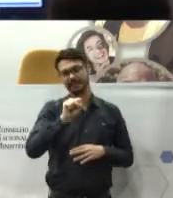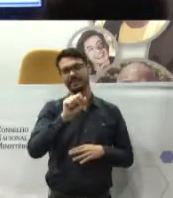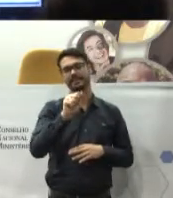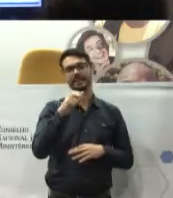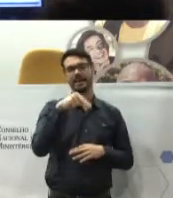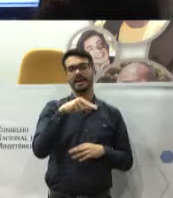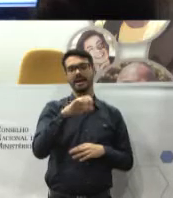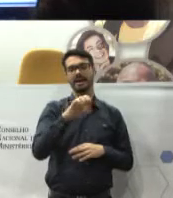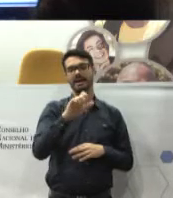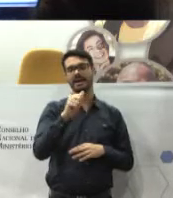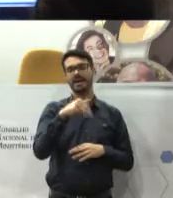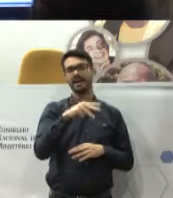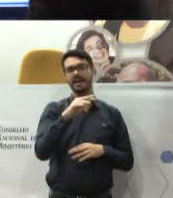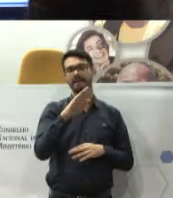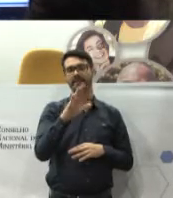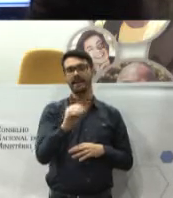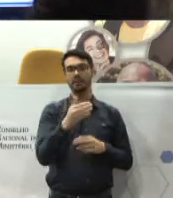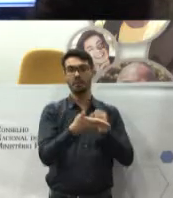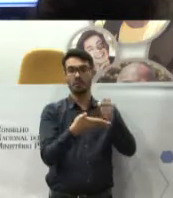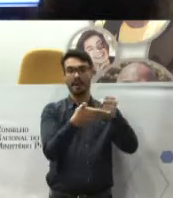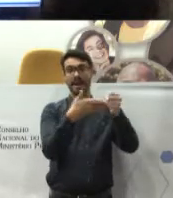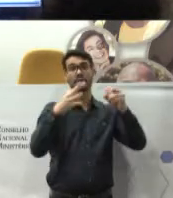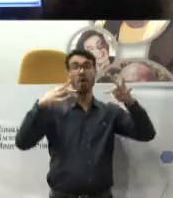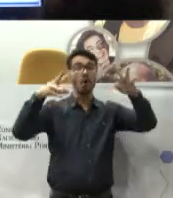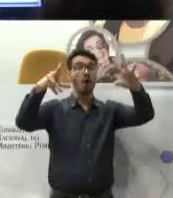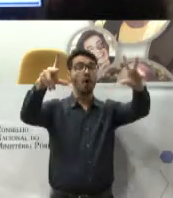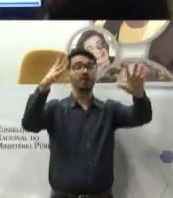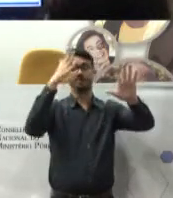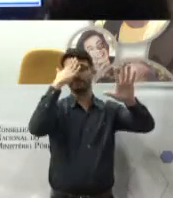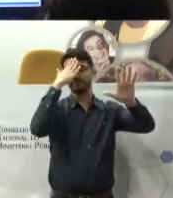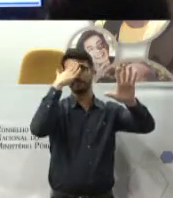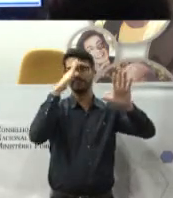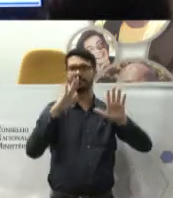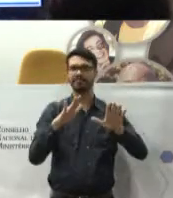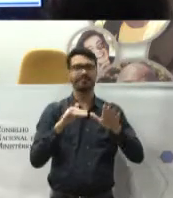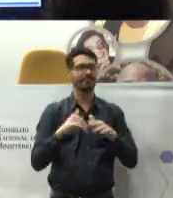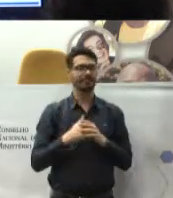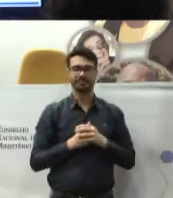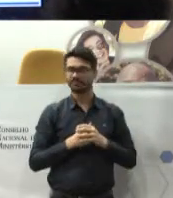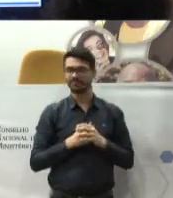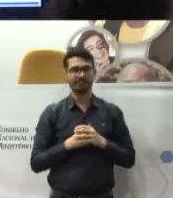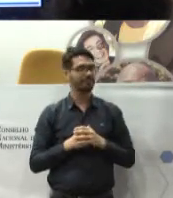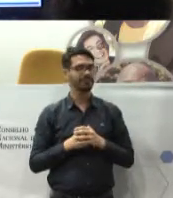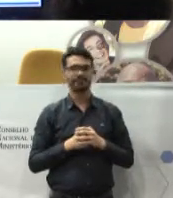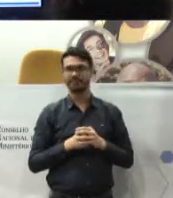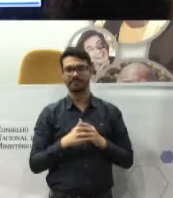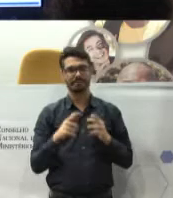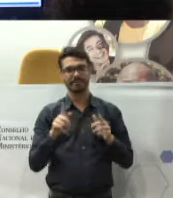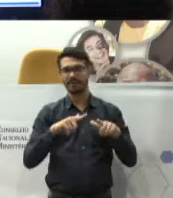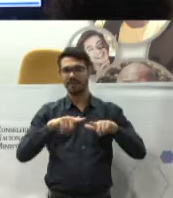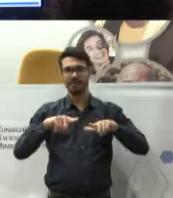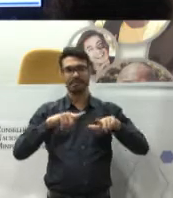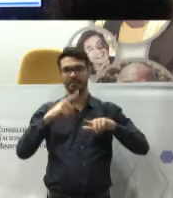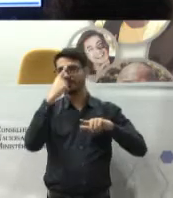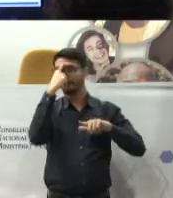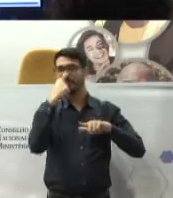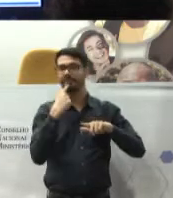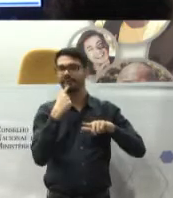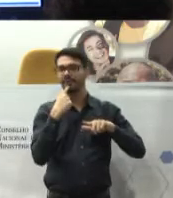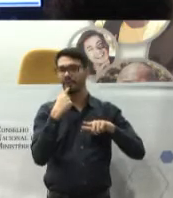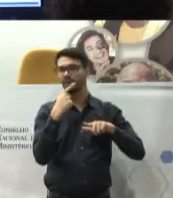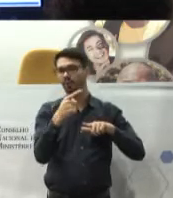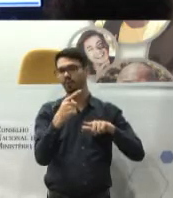todos nós, sabe a torcida do Flamengo inteira, mas não trabalhamos no perfil sanitário com